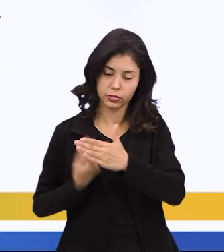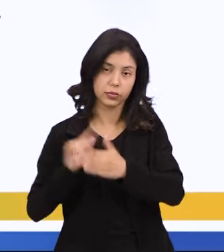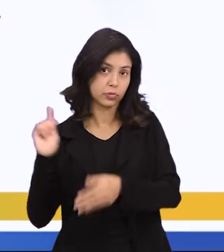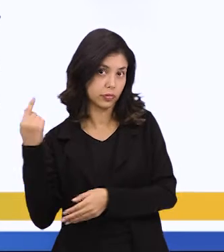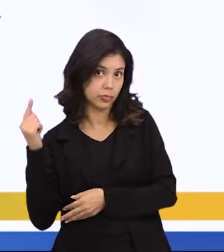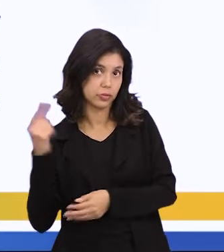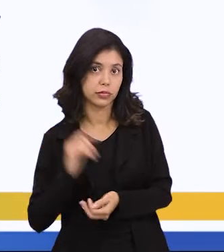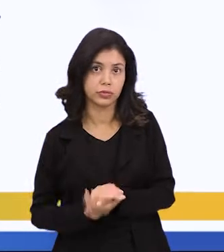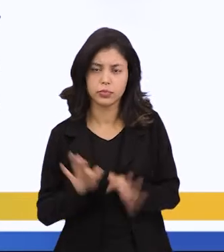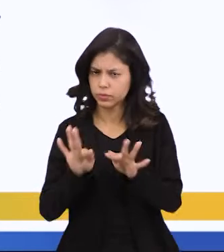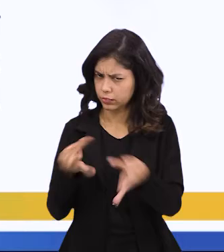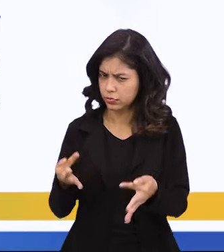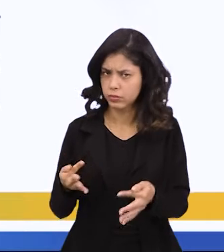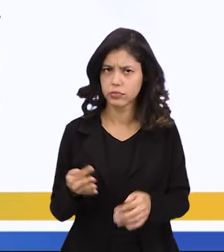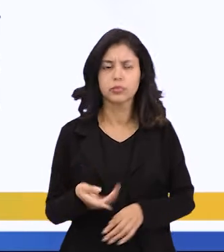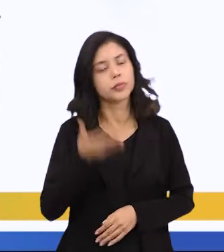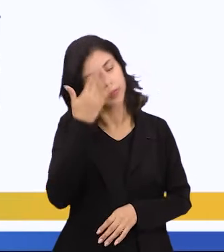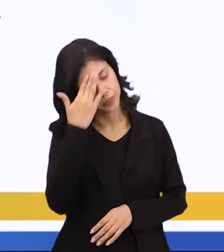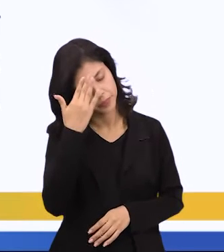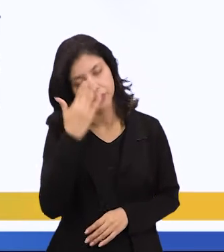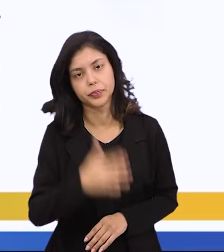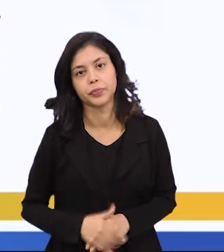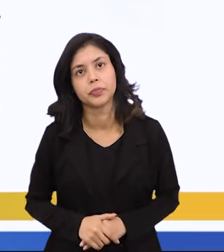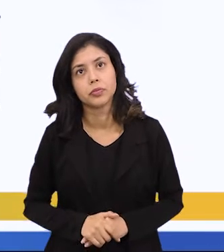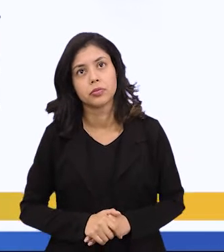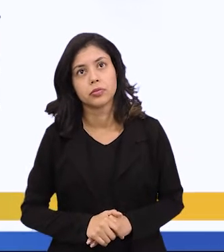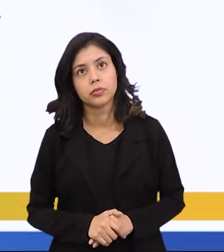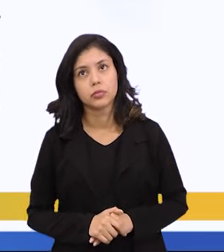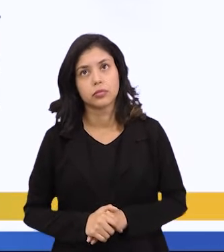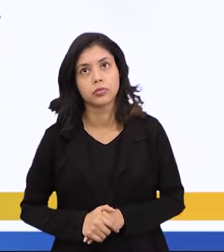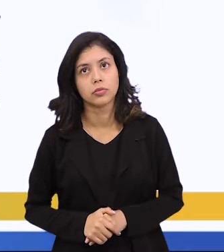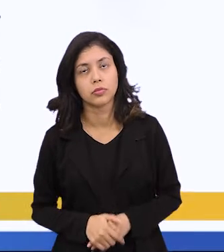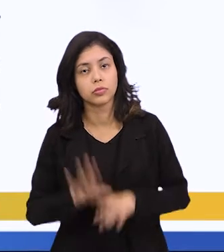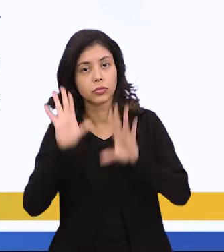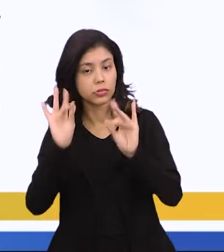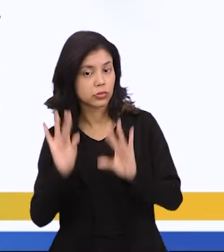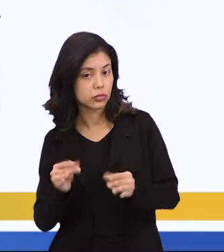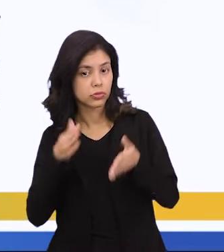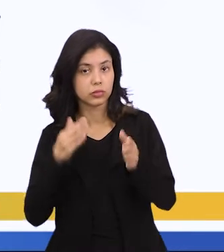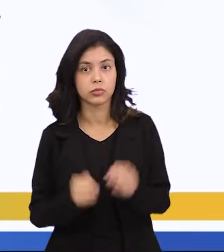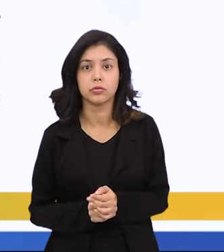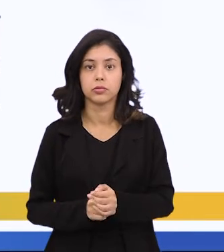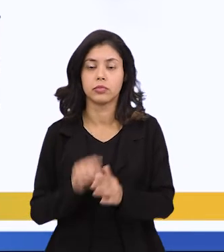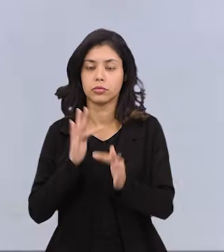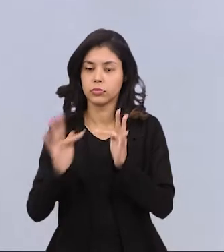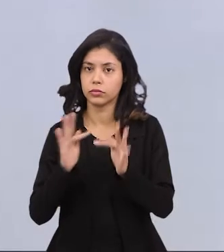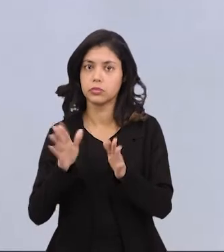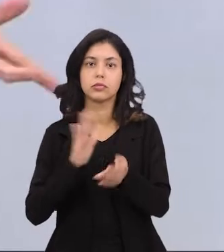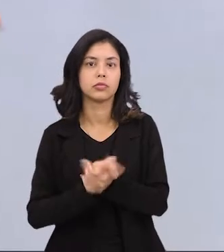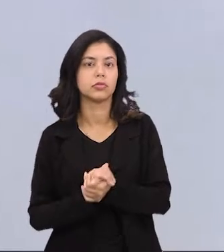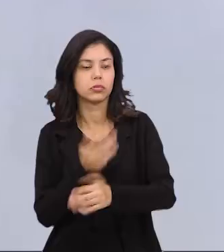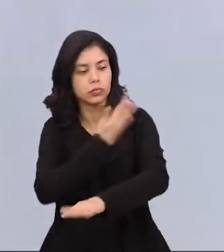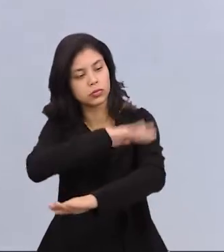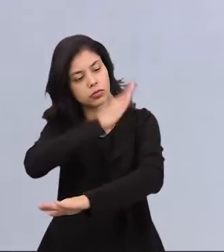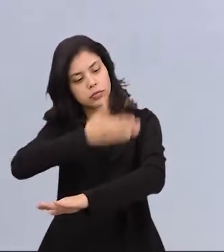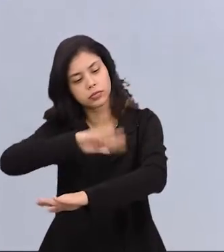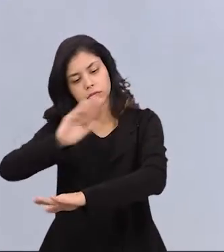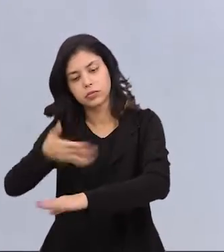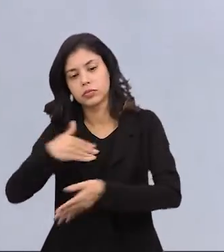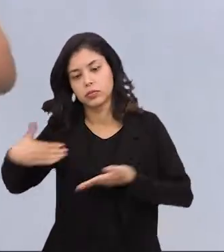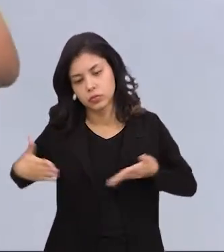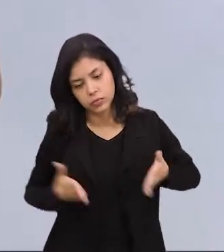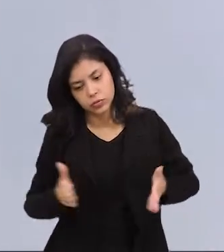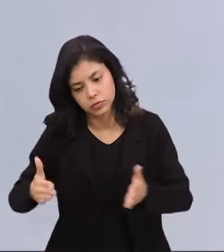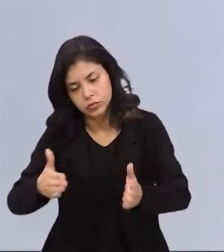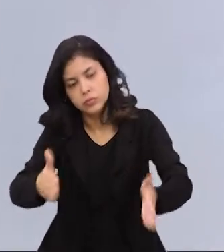geográfico. Ela é a mais simples de ser compreendida. Então, a gente tem uma barreira física, que pode ser uma montanha, pode ser um